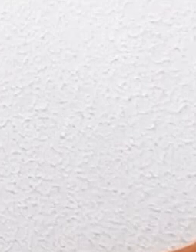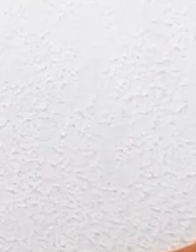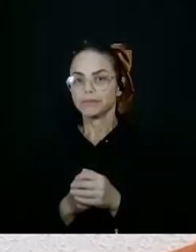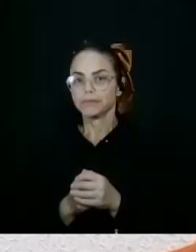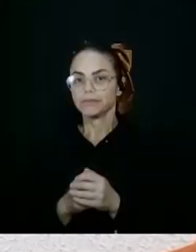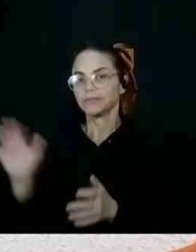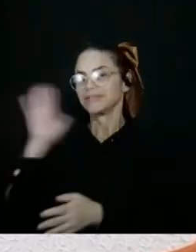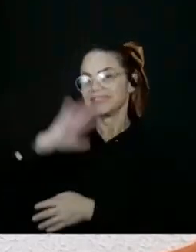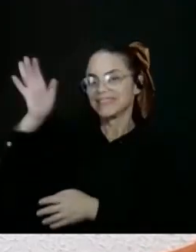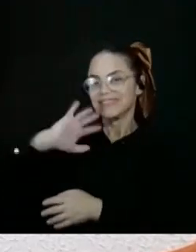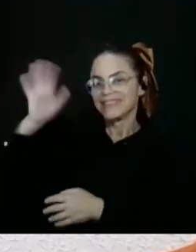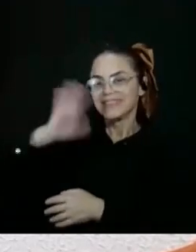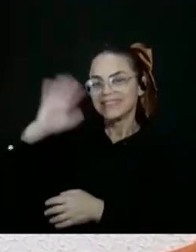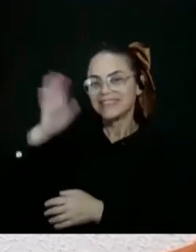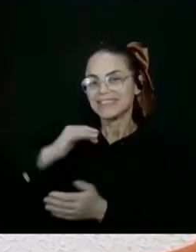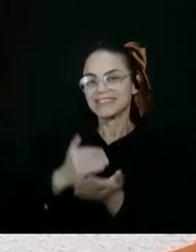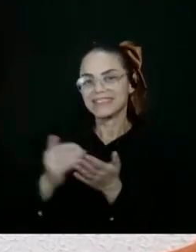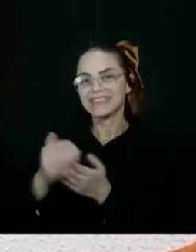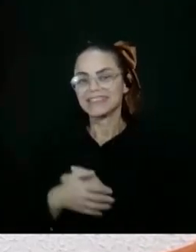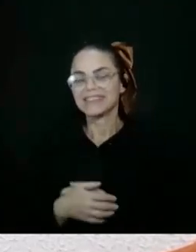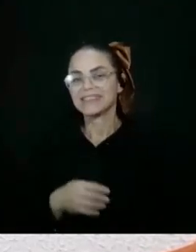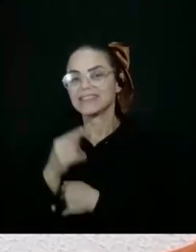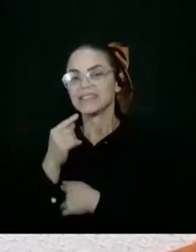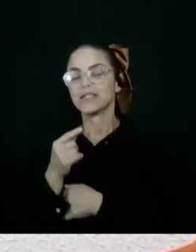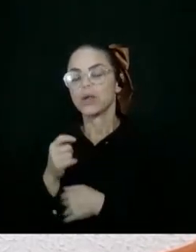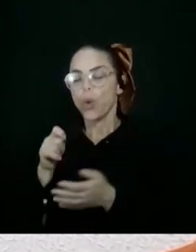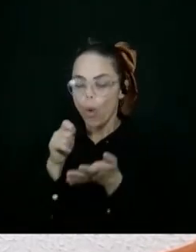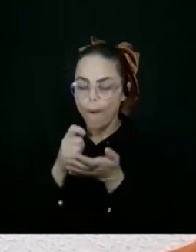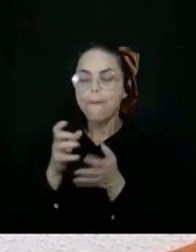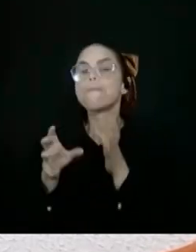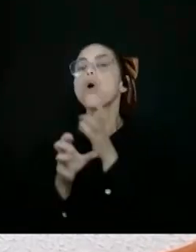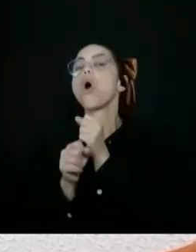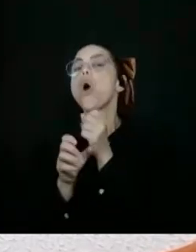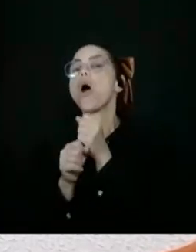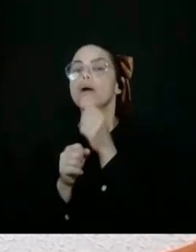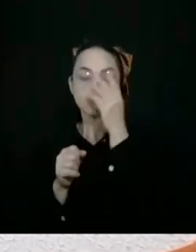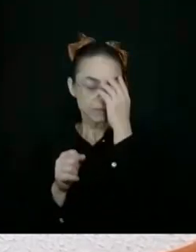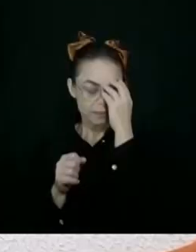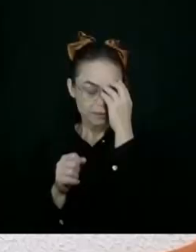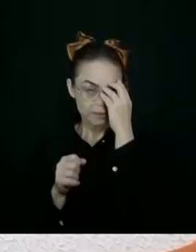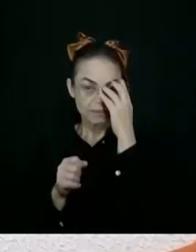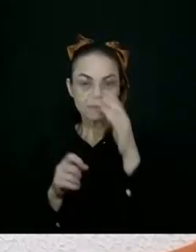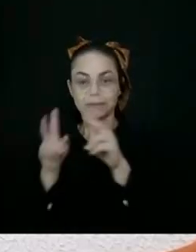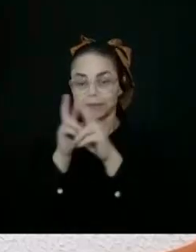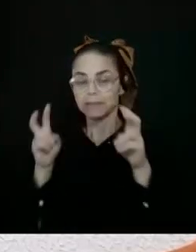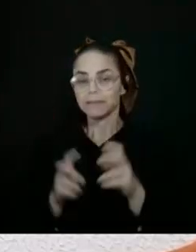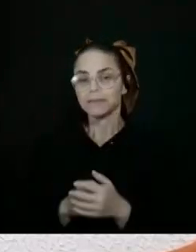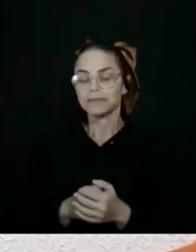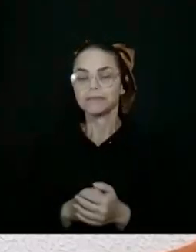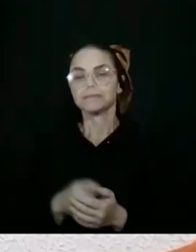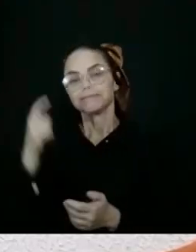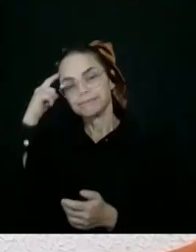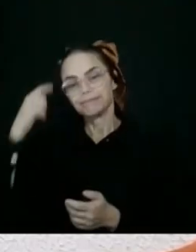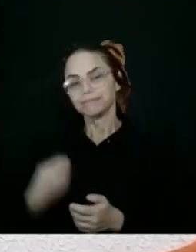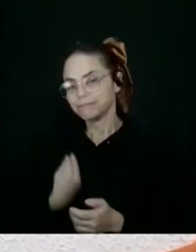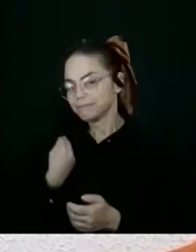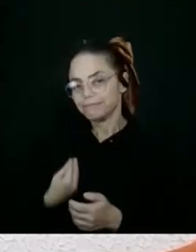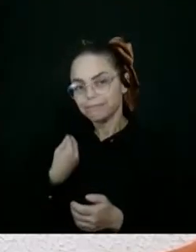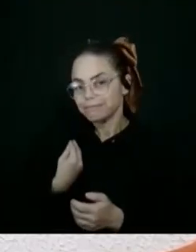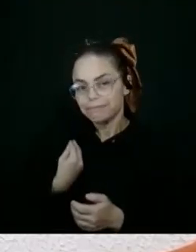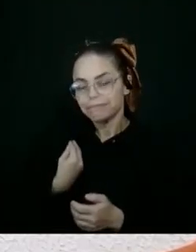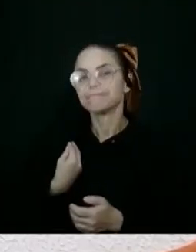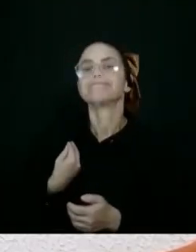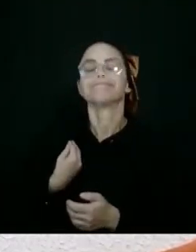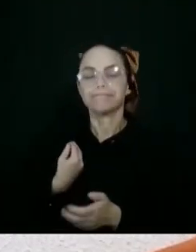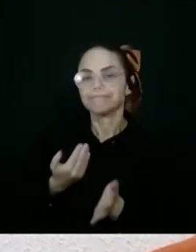Olá, começa agora o Na Ponta do Lápis. E hoje vamos falar de um assunto que aparece na vida do brasileiro todo começo